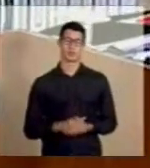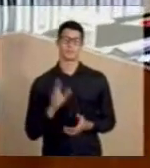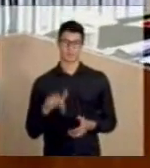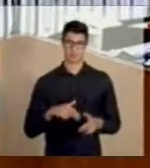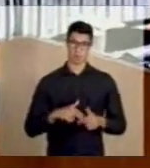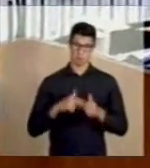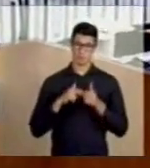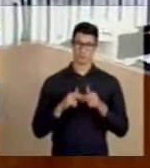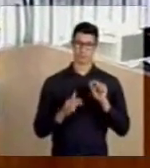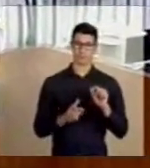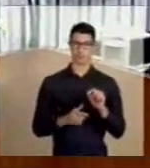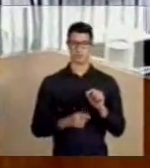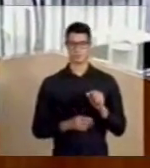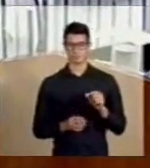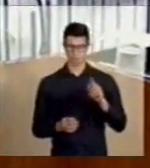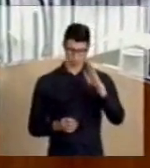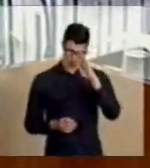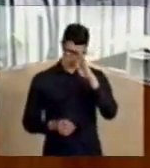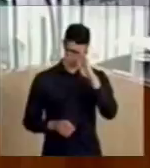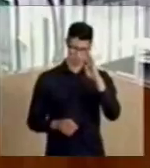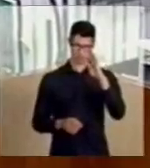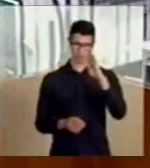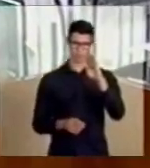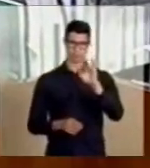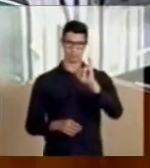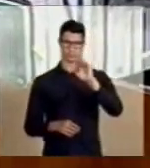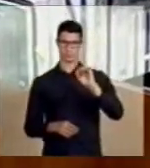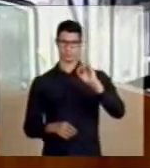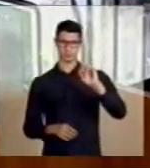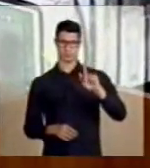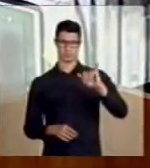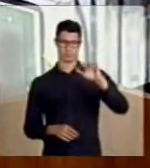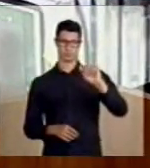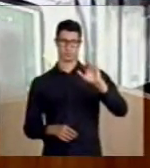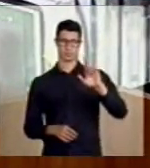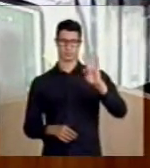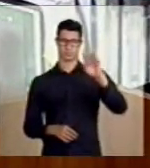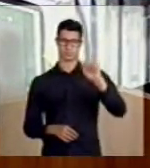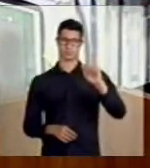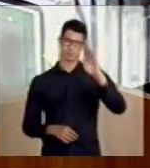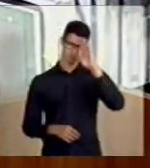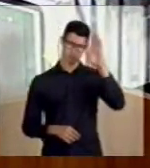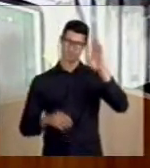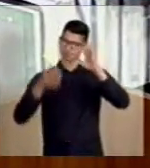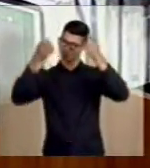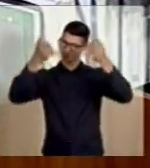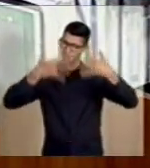essa razão que, entre os princípios de Yogyakarta, princípios que